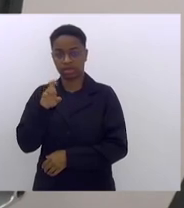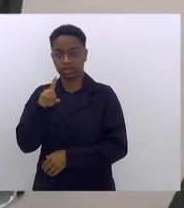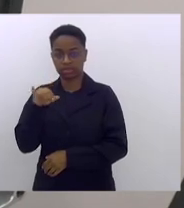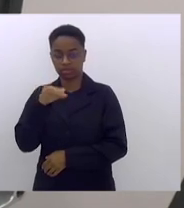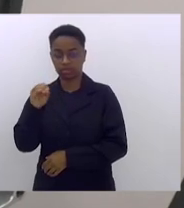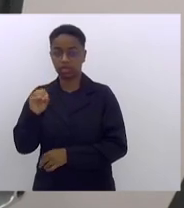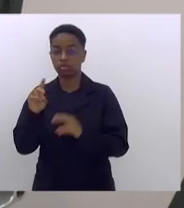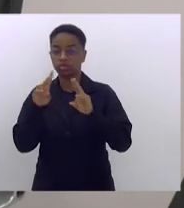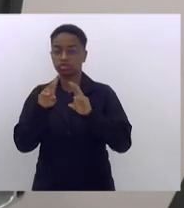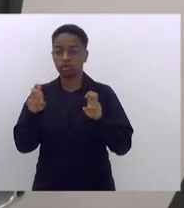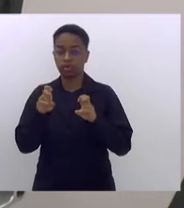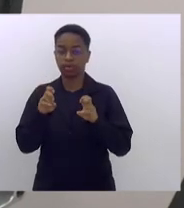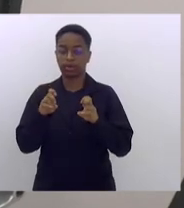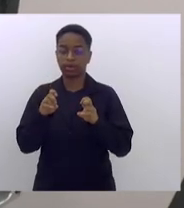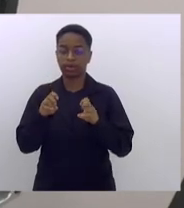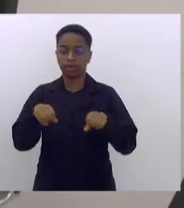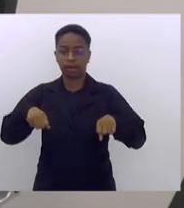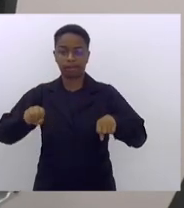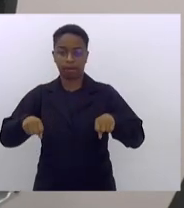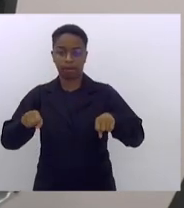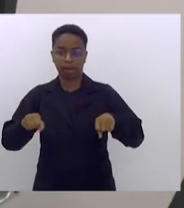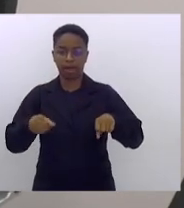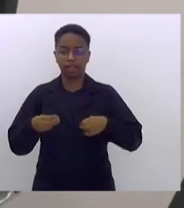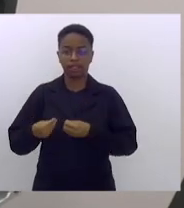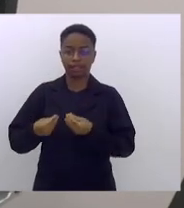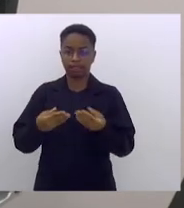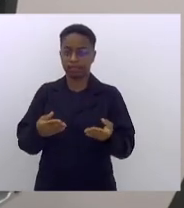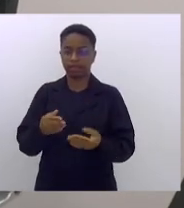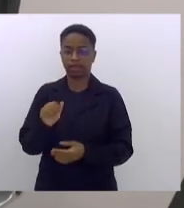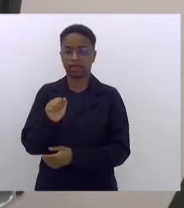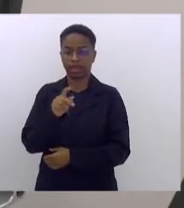aos entregadores de aplicativo, fruto desses problemas que a mídia